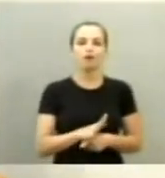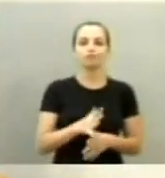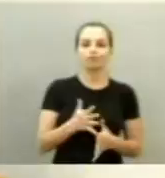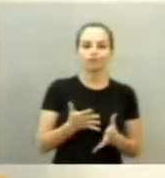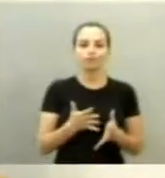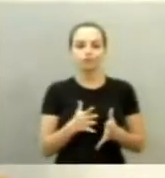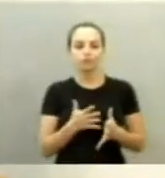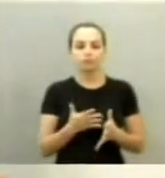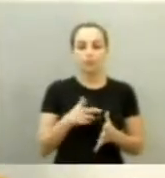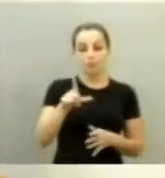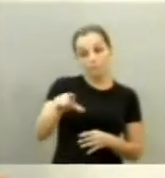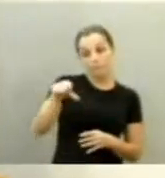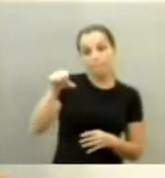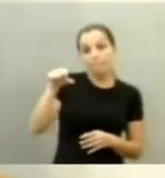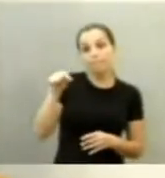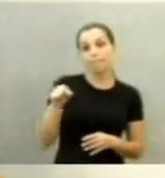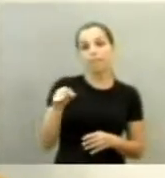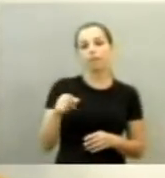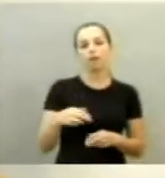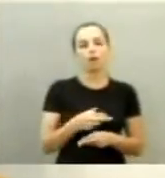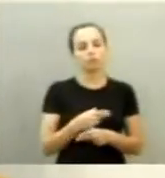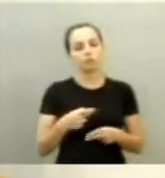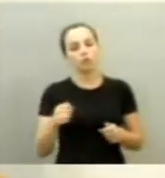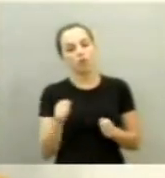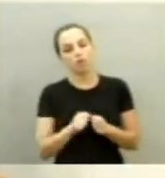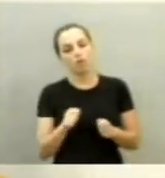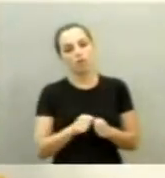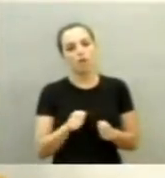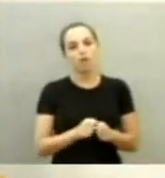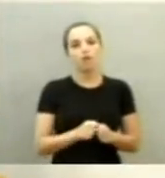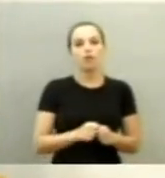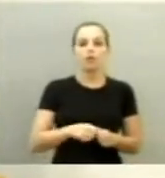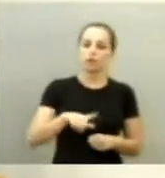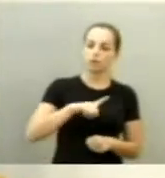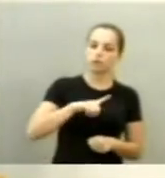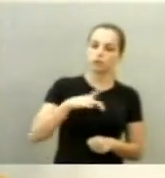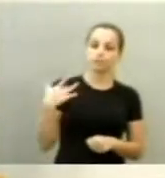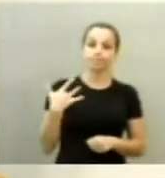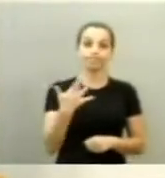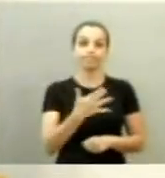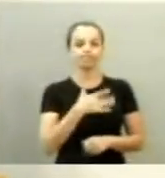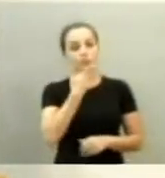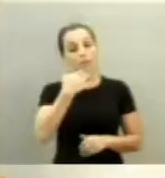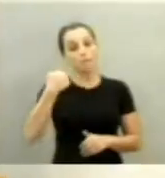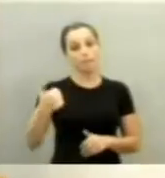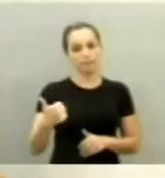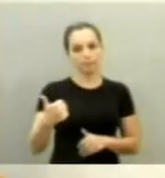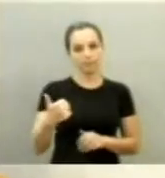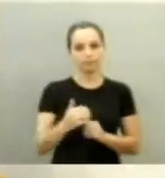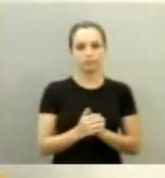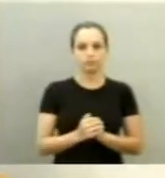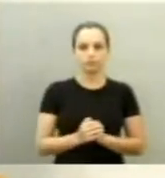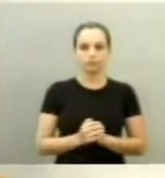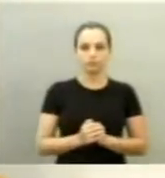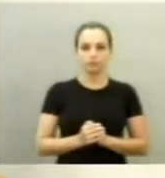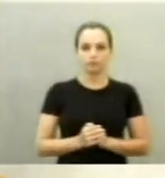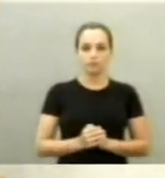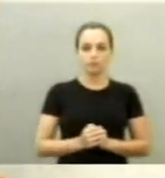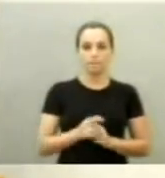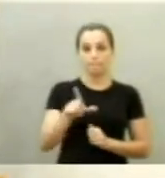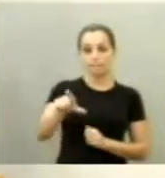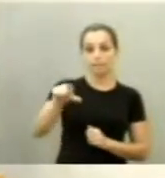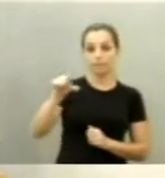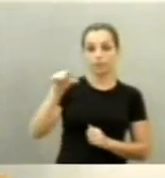destacar que muito vem sendo feito para que a gente possa ter uma saúde de qualidade. Né?